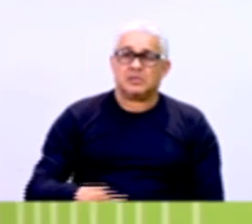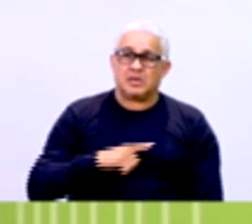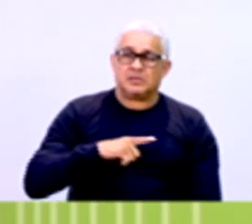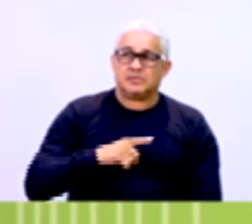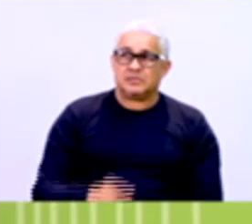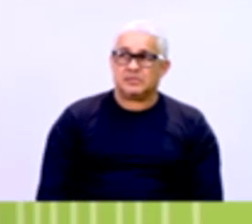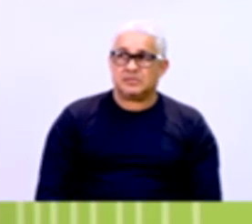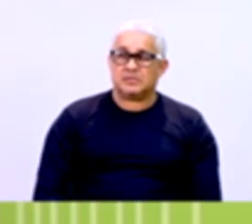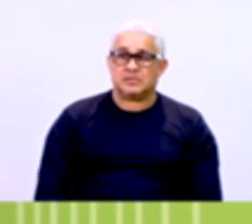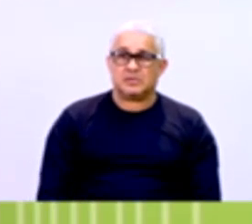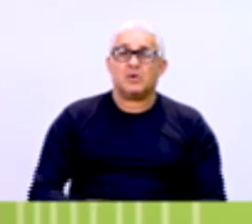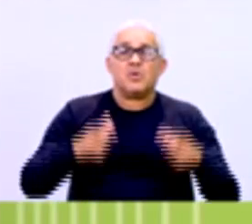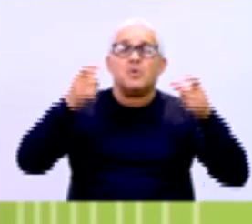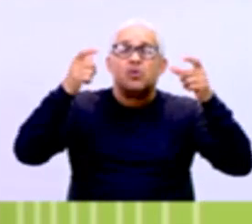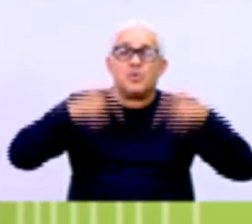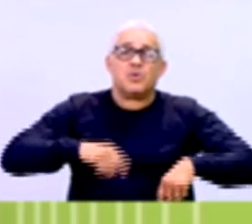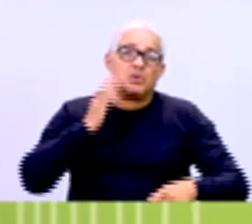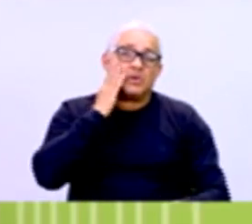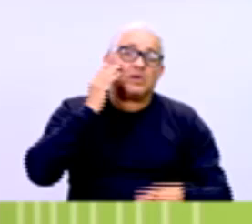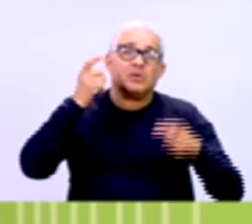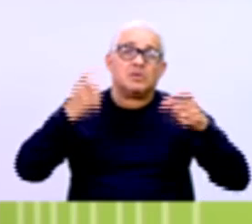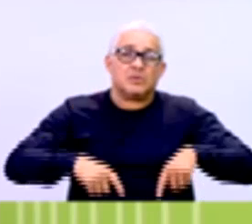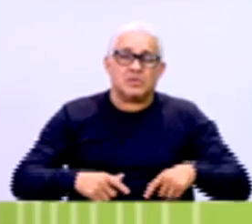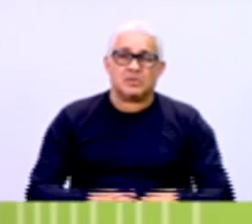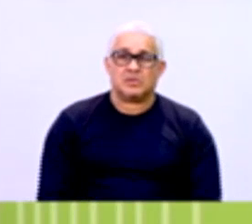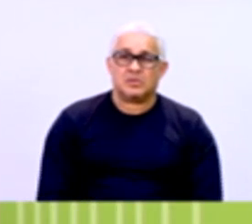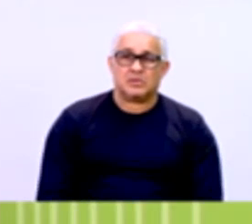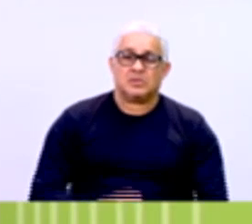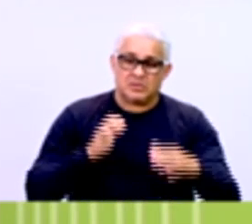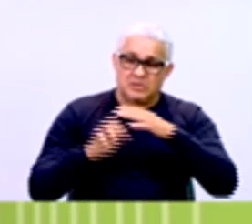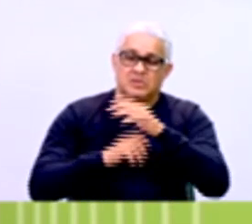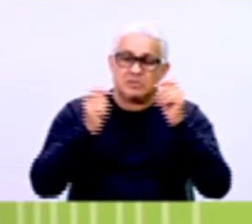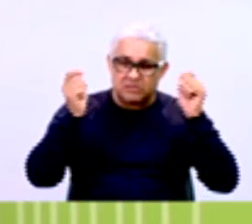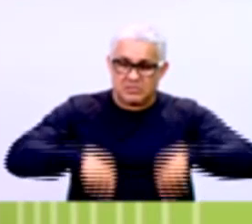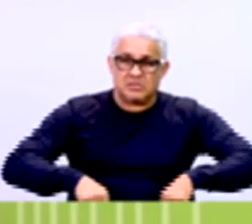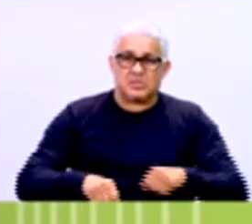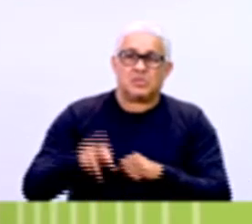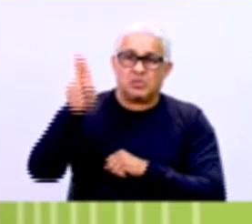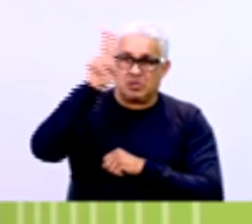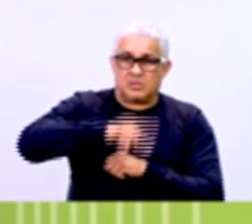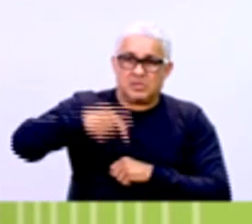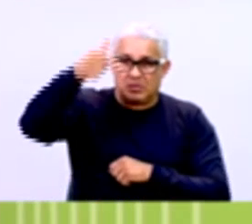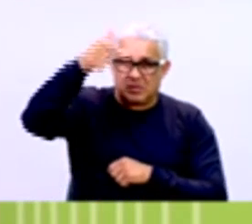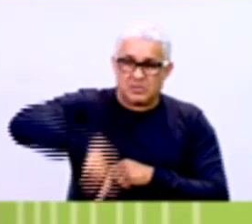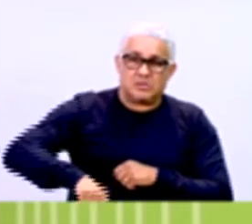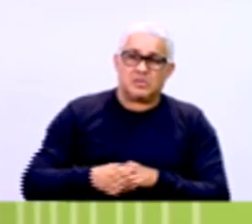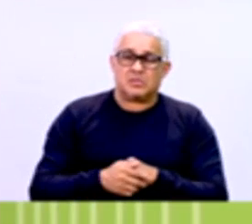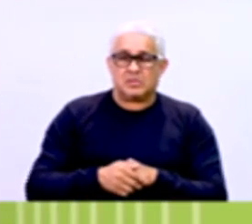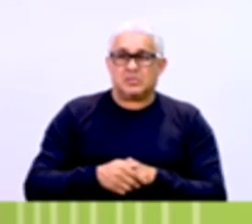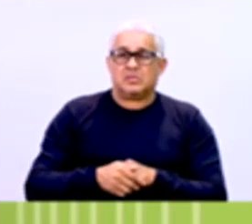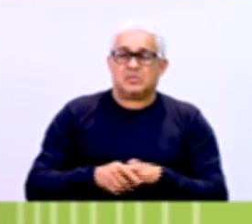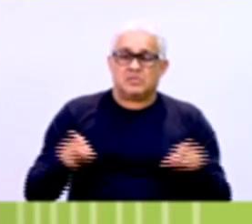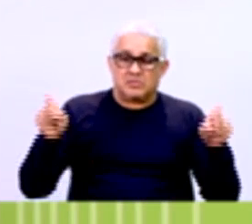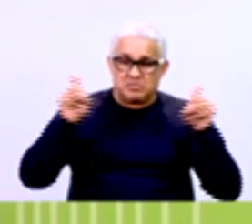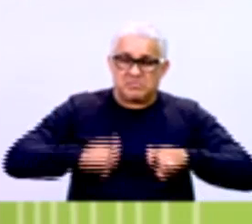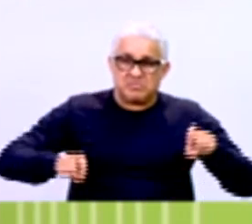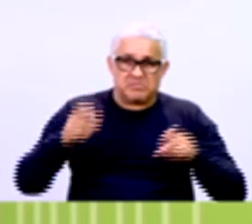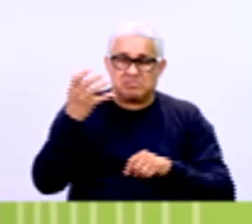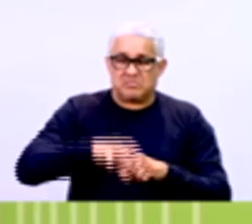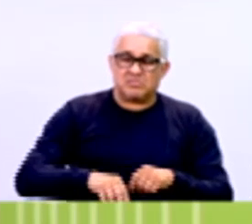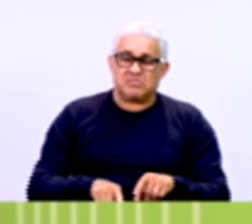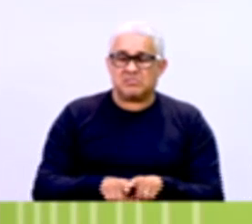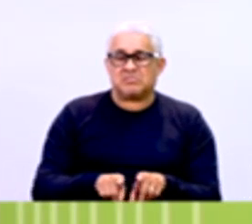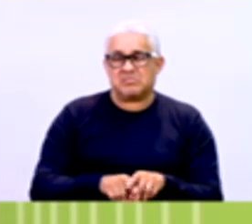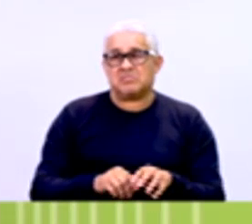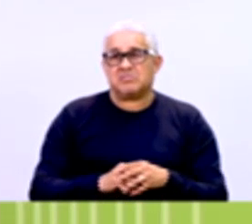mas procura saber qual instituição que pode utilizar, pode reutilizar aquele equipamento que você não queira mais, e dessa